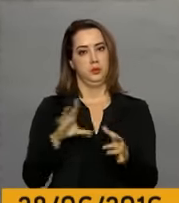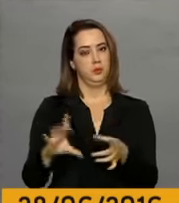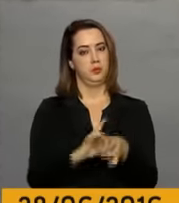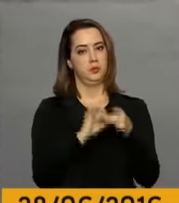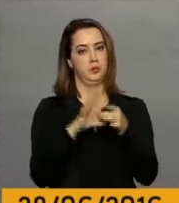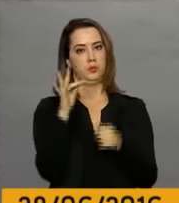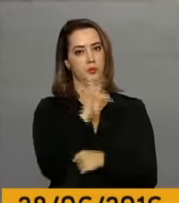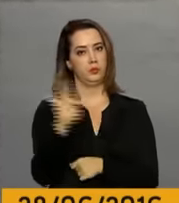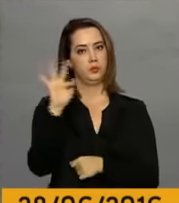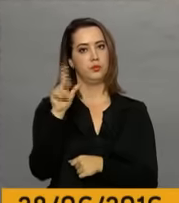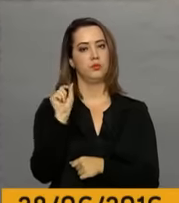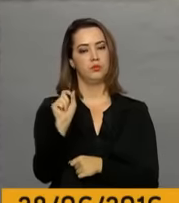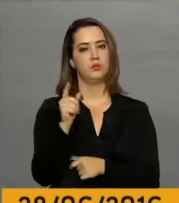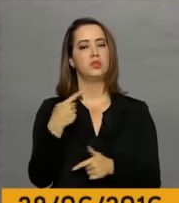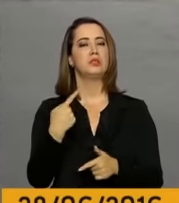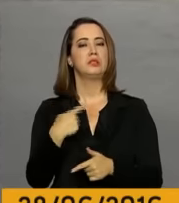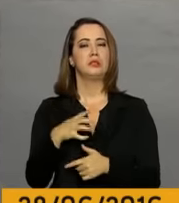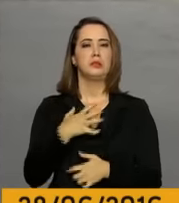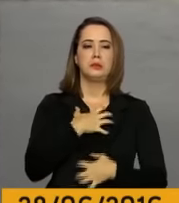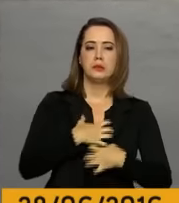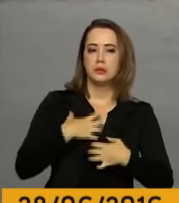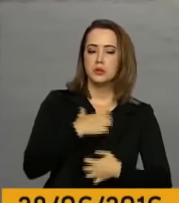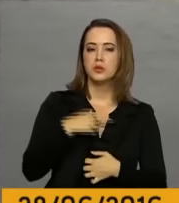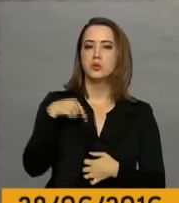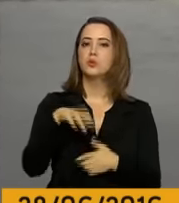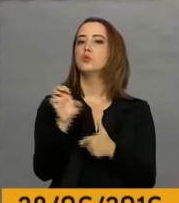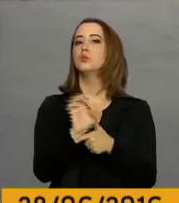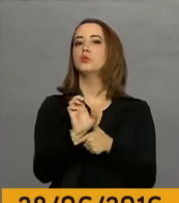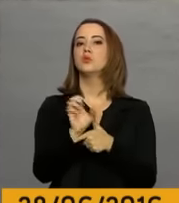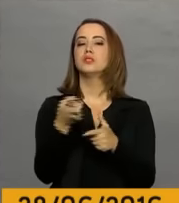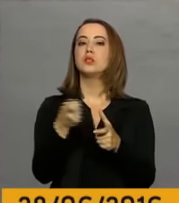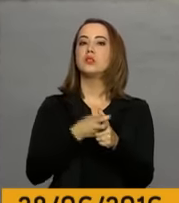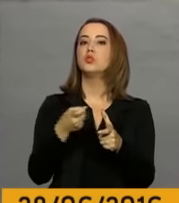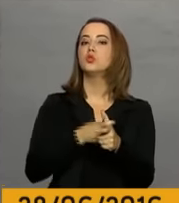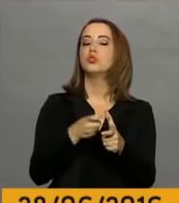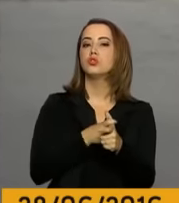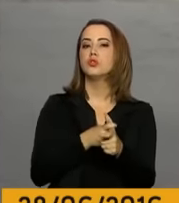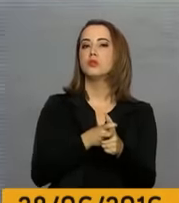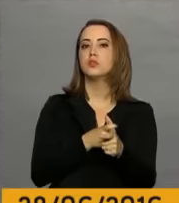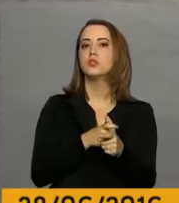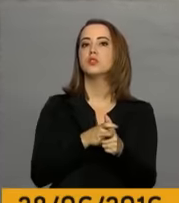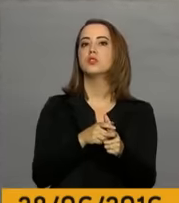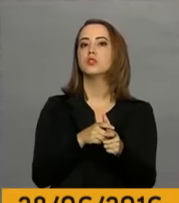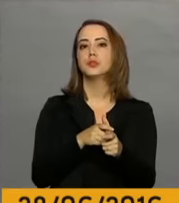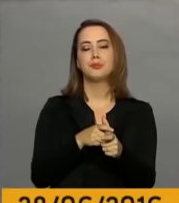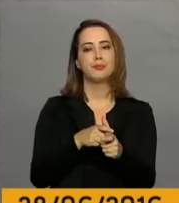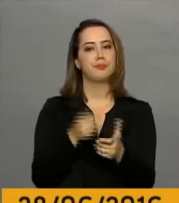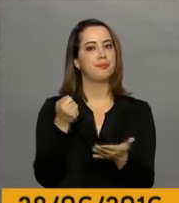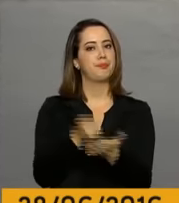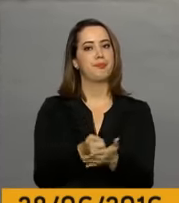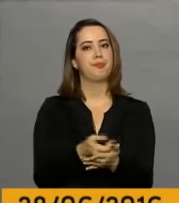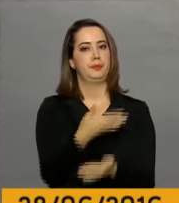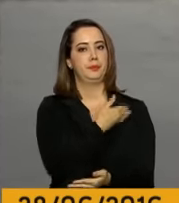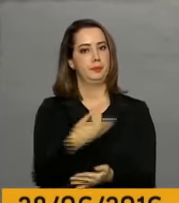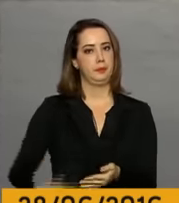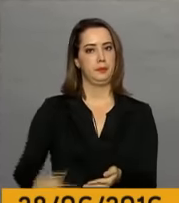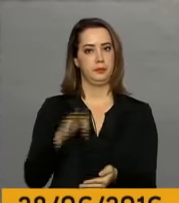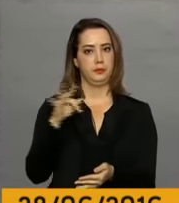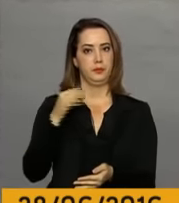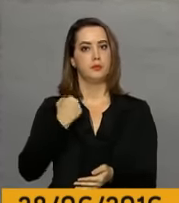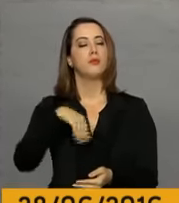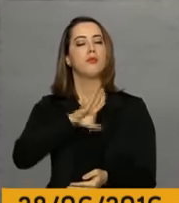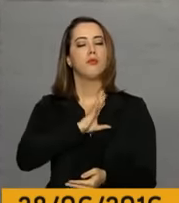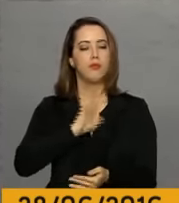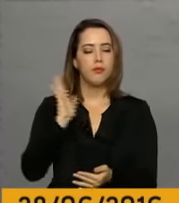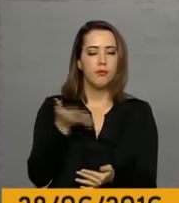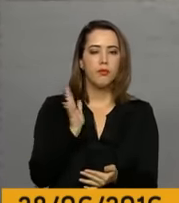angustiante para os estados que era a questão da dívida dos Estados com a união e nós